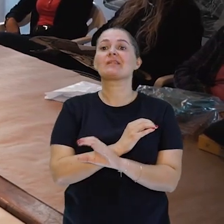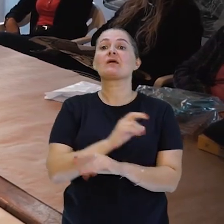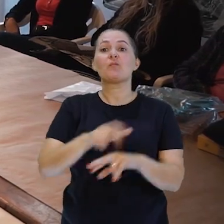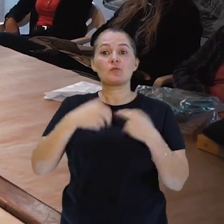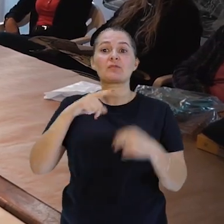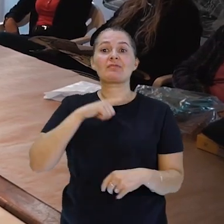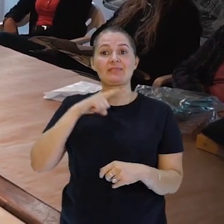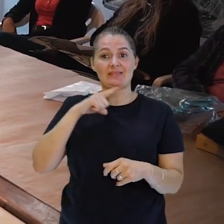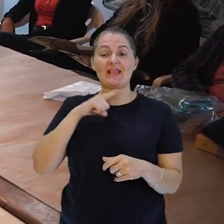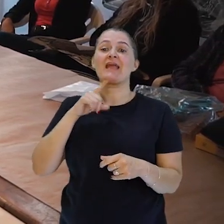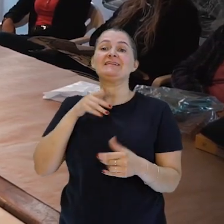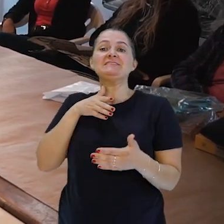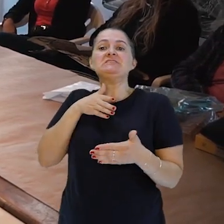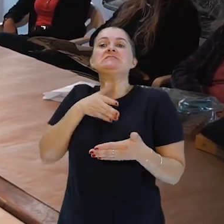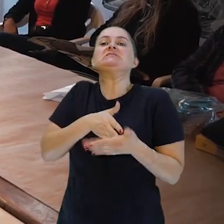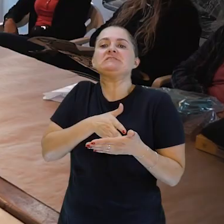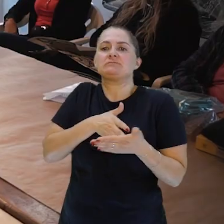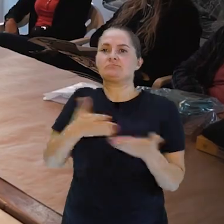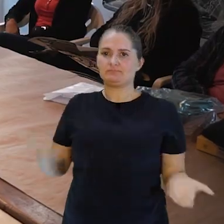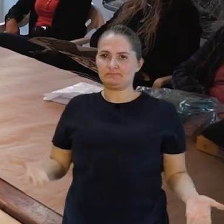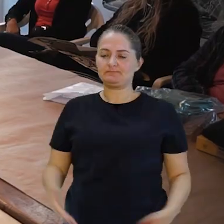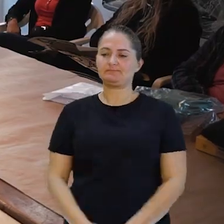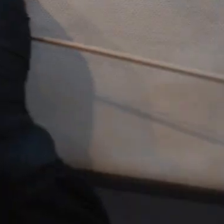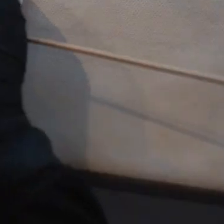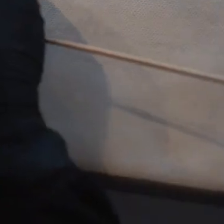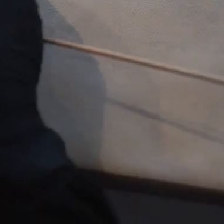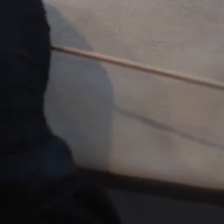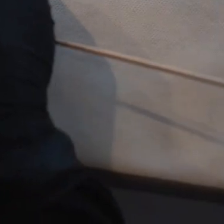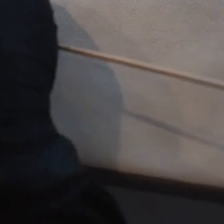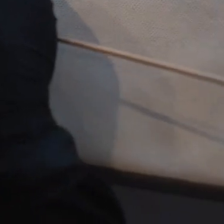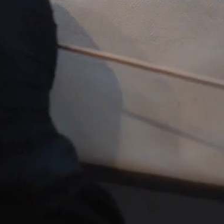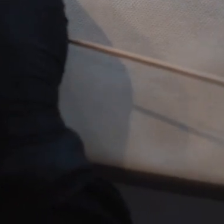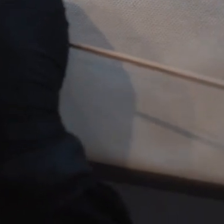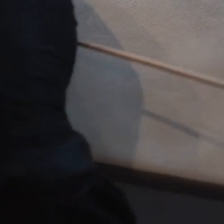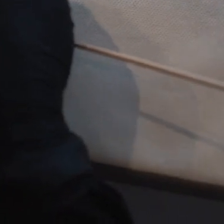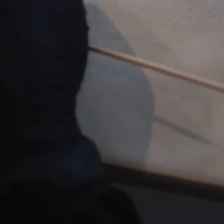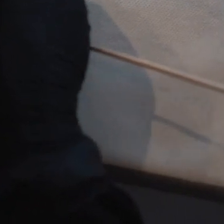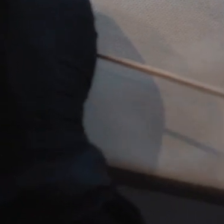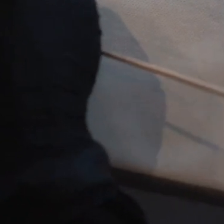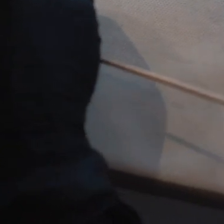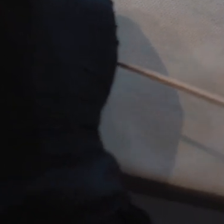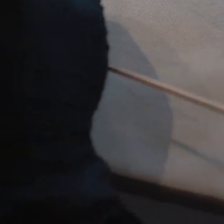tudo, né? Então existe um limite.